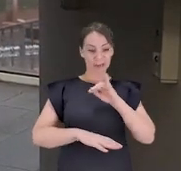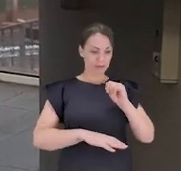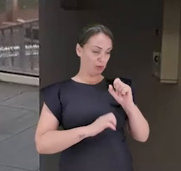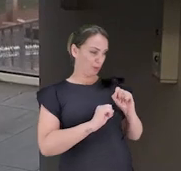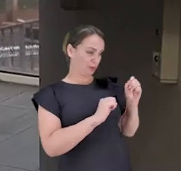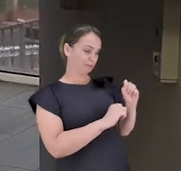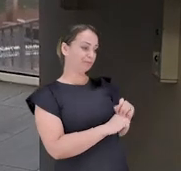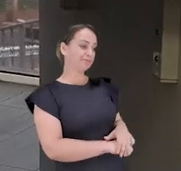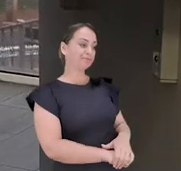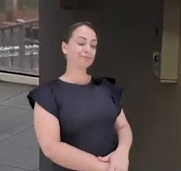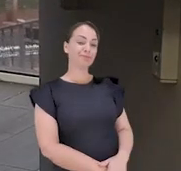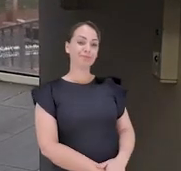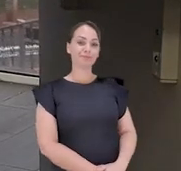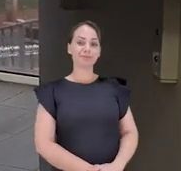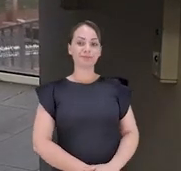peraí.